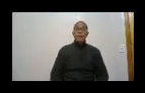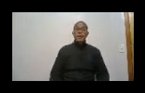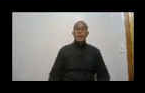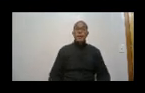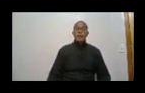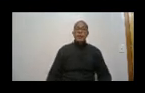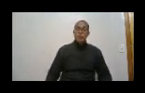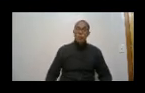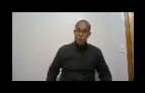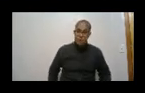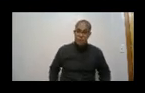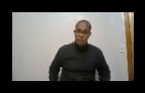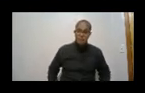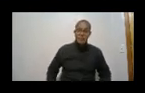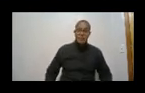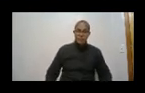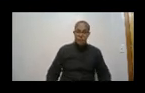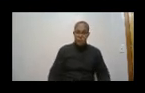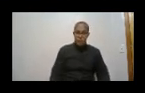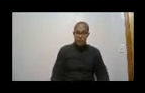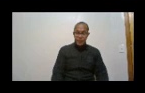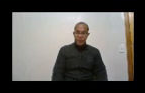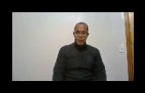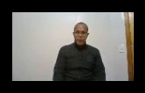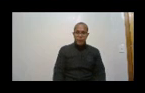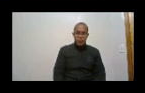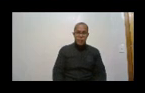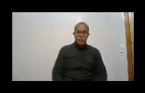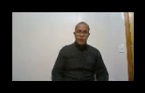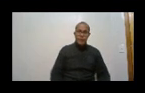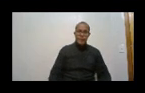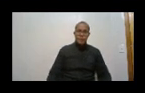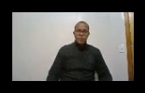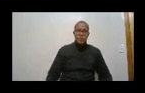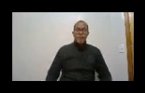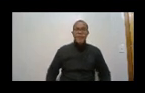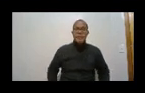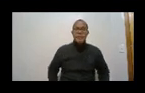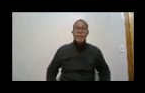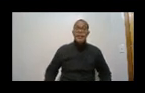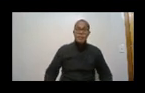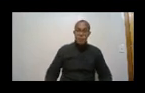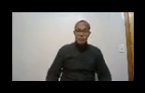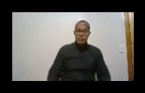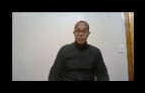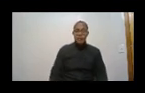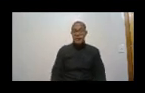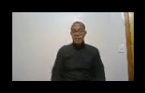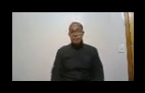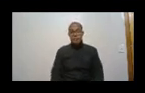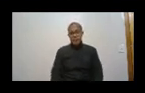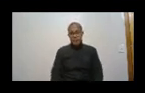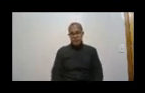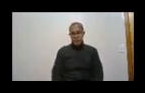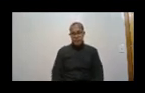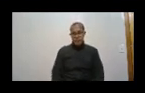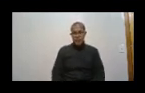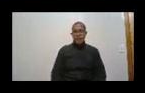fármaco causa efeito único, específico. Os fármacos são apenas seletivos em vez